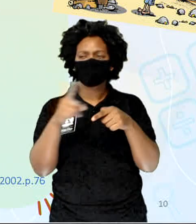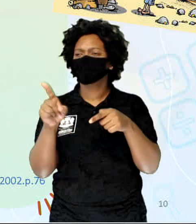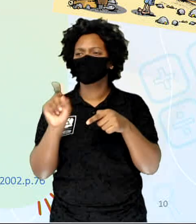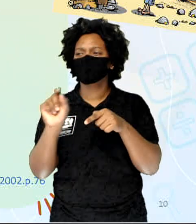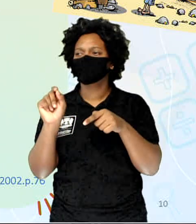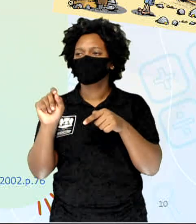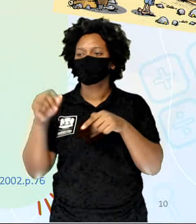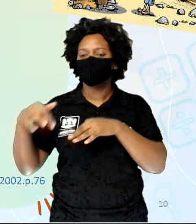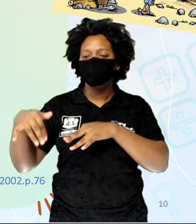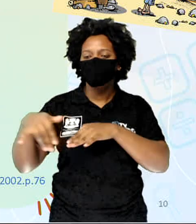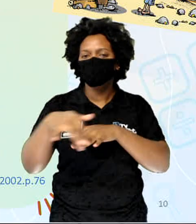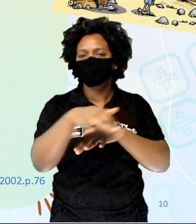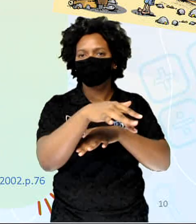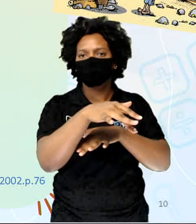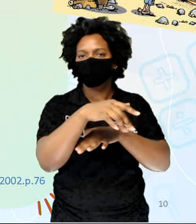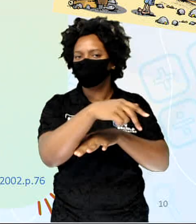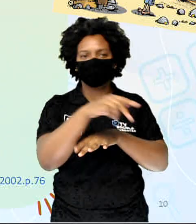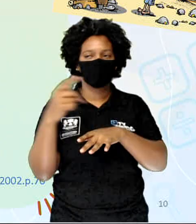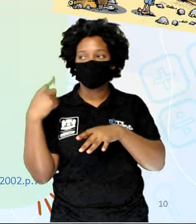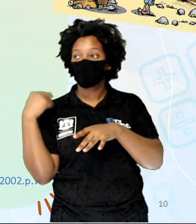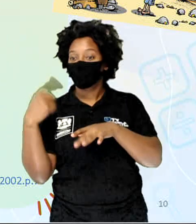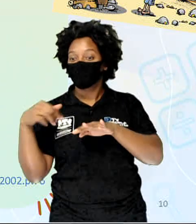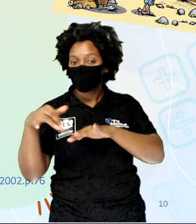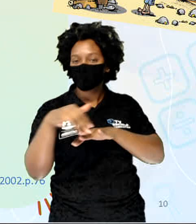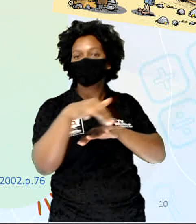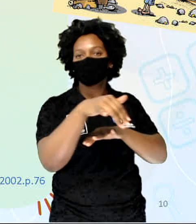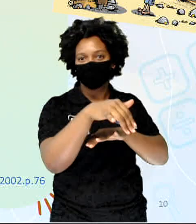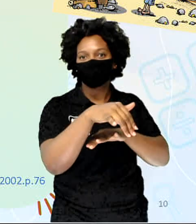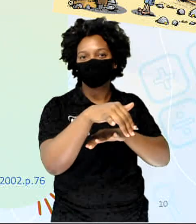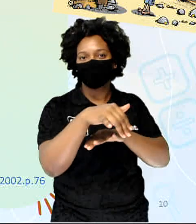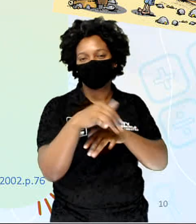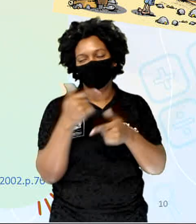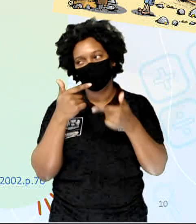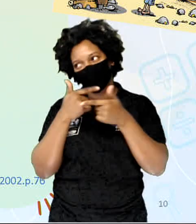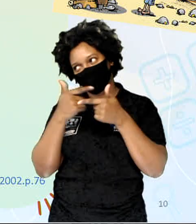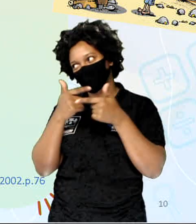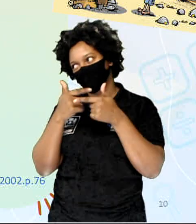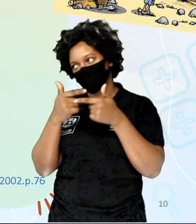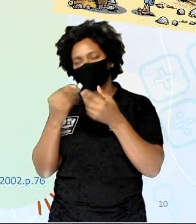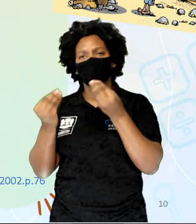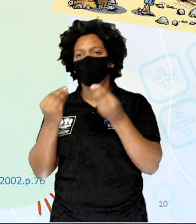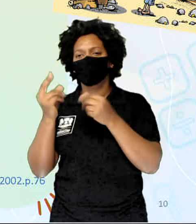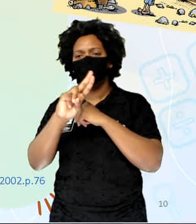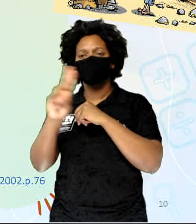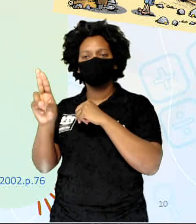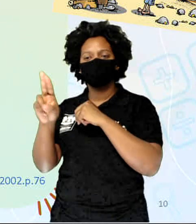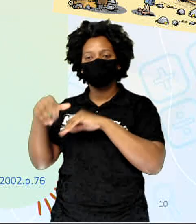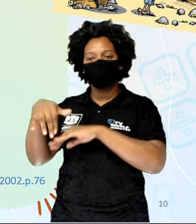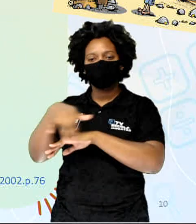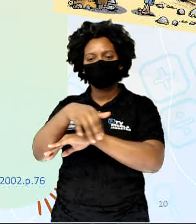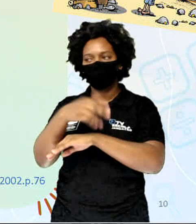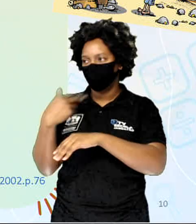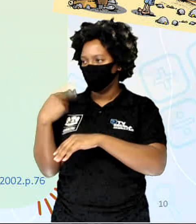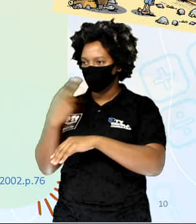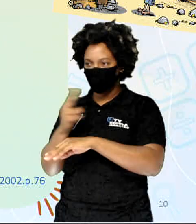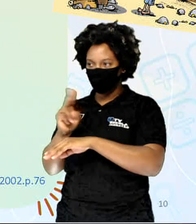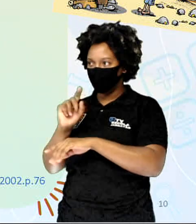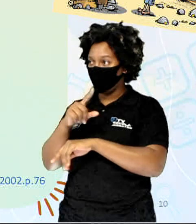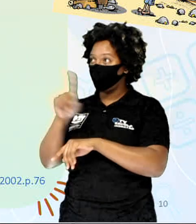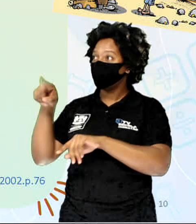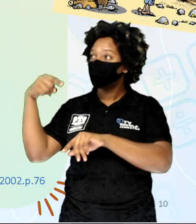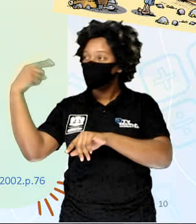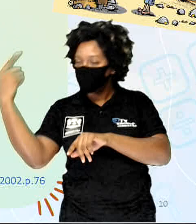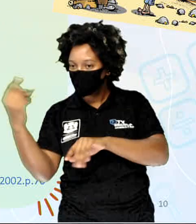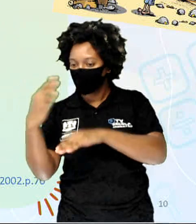essa estrada? Ela não vai não, nós é que vamos nela. Engraçadinho numa figa. Como se chama? Eu não me chamo não, os outros é que me chamam